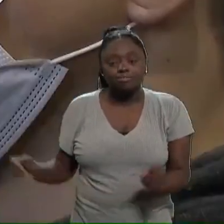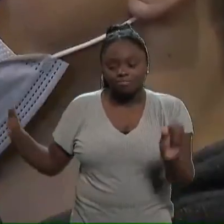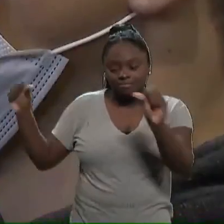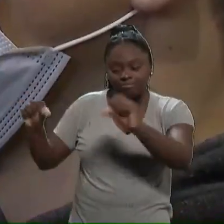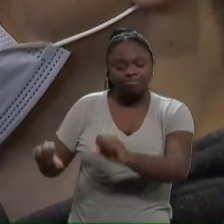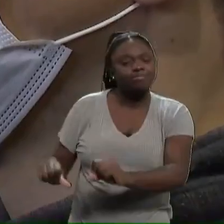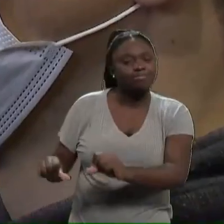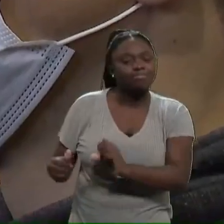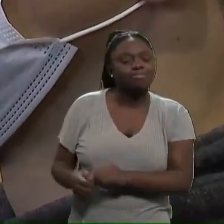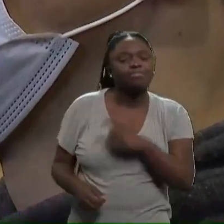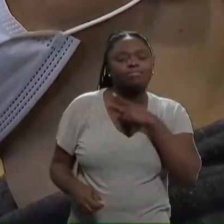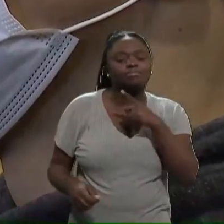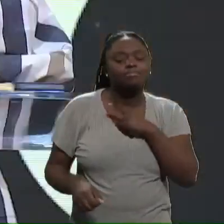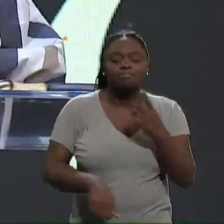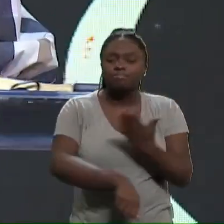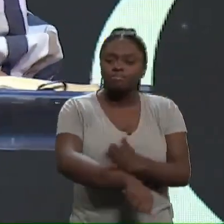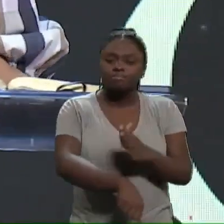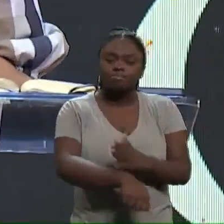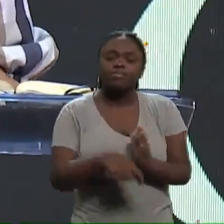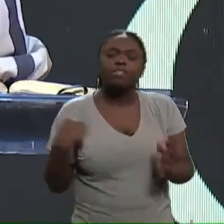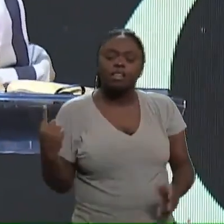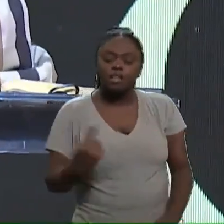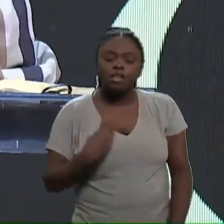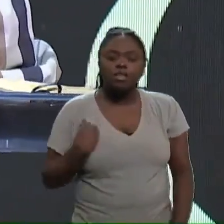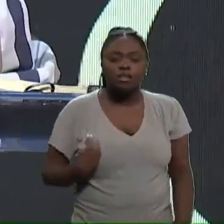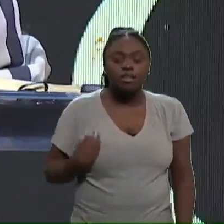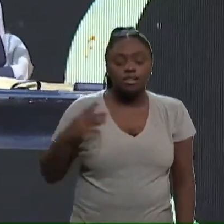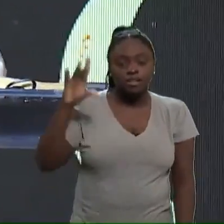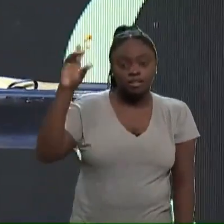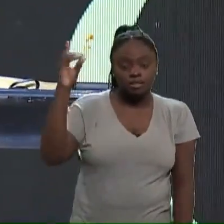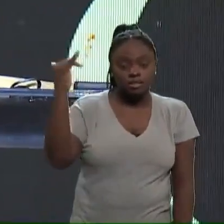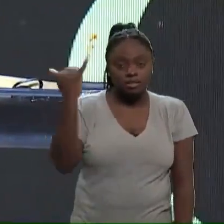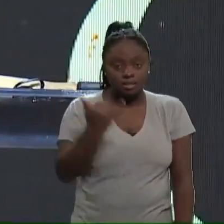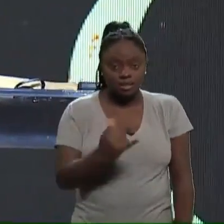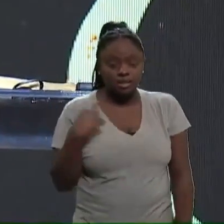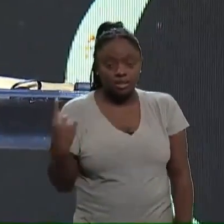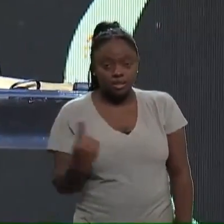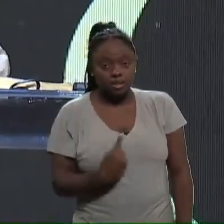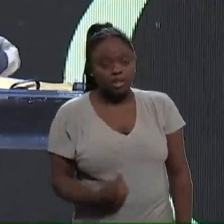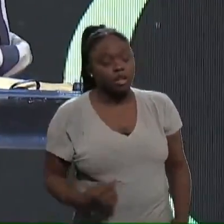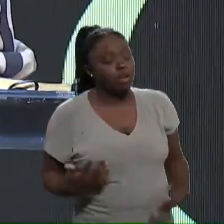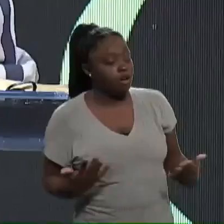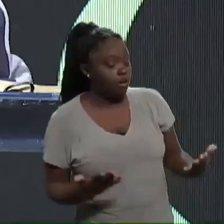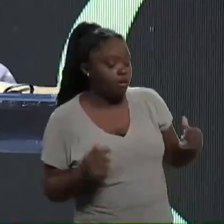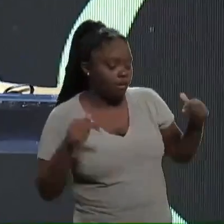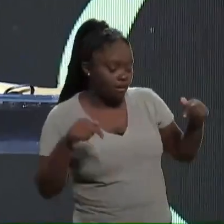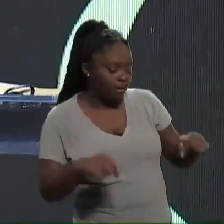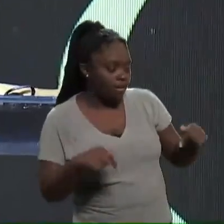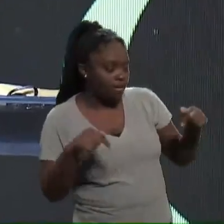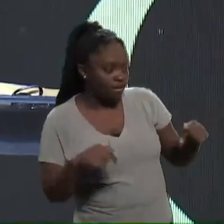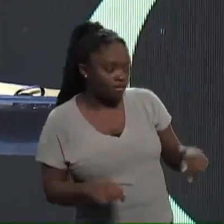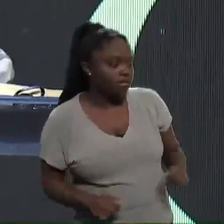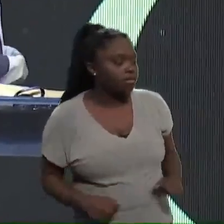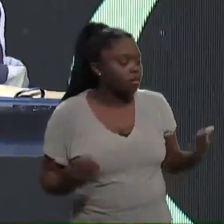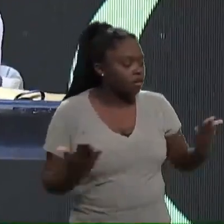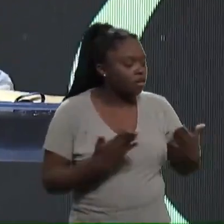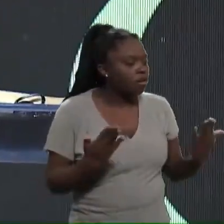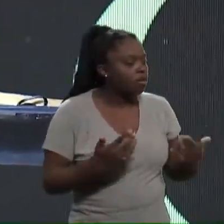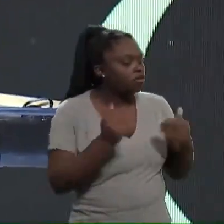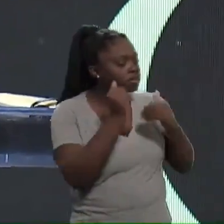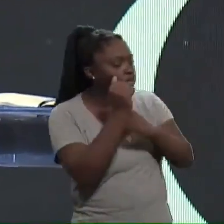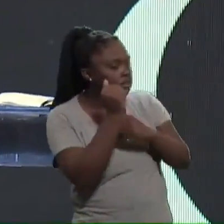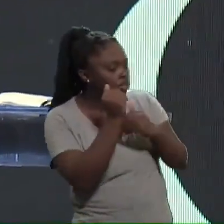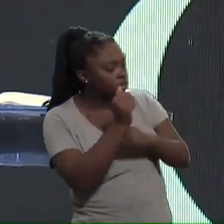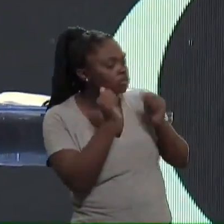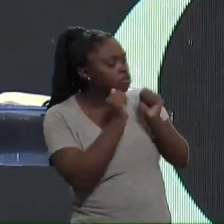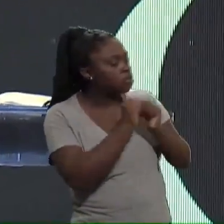Existem treinamentos na nossa vida, aonde Deus está dizendo para nós, é aqui, é no anonimato, é no meio